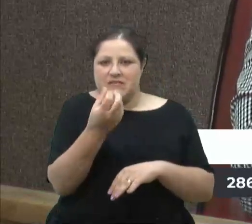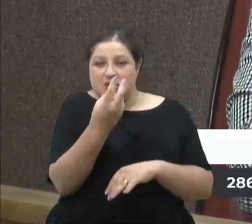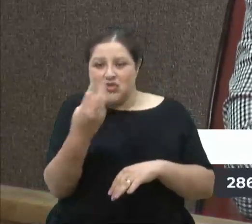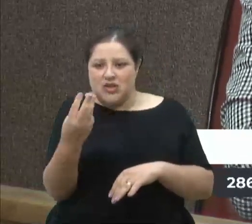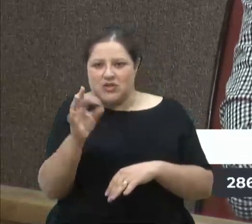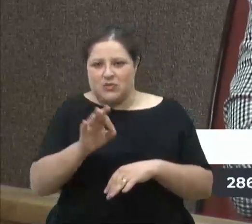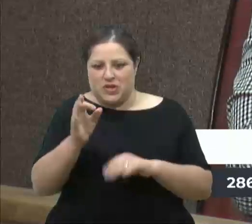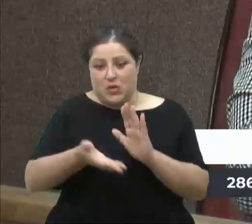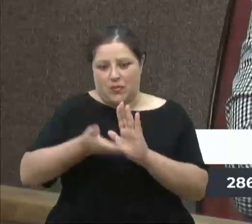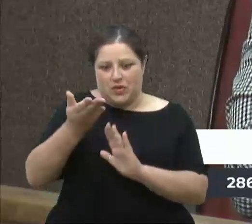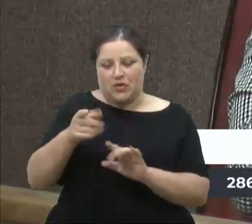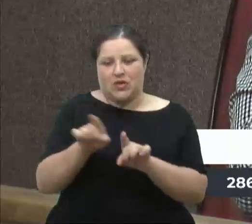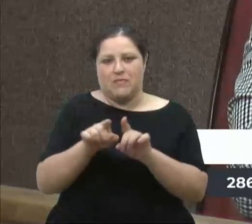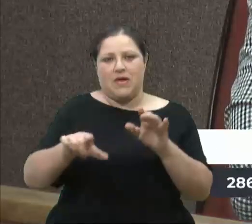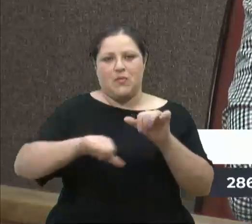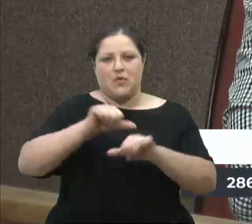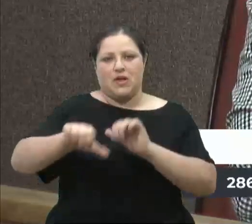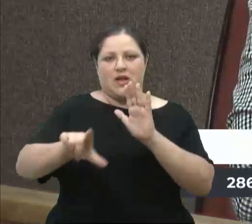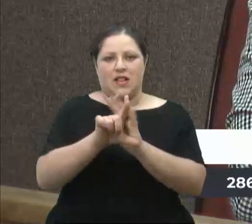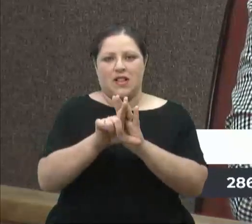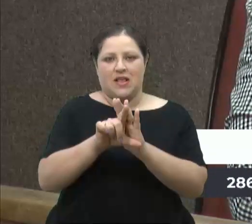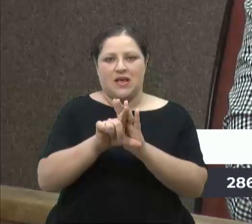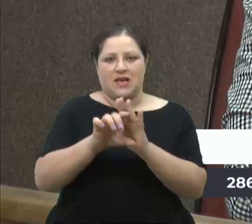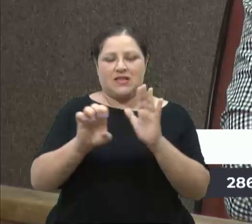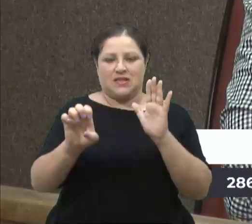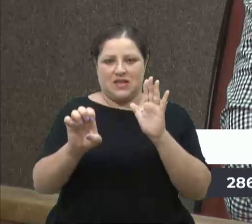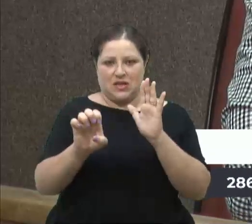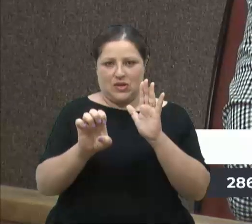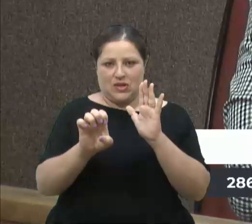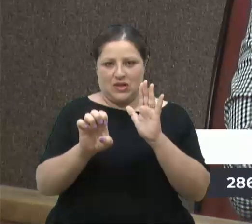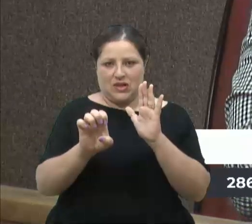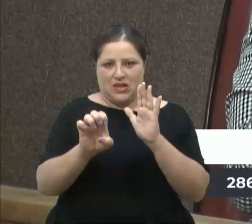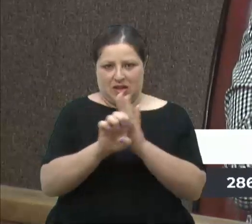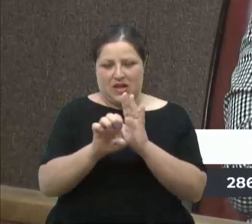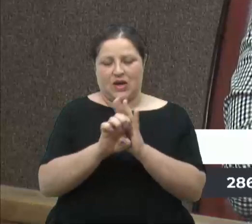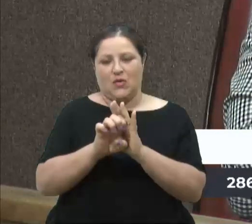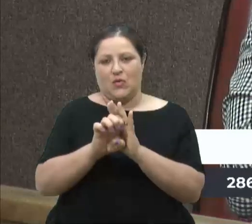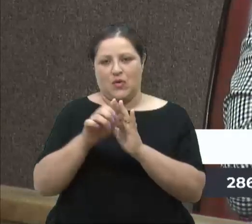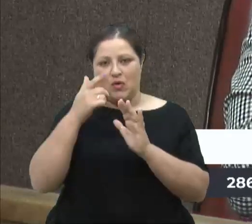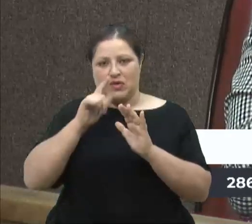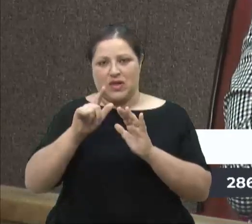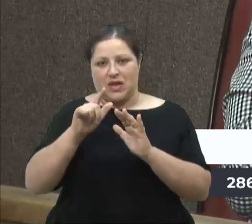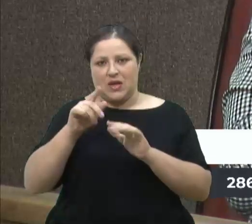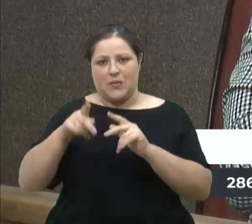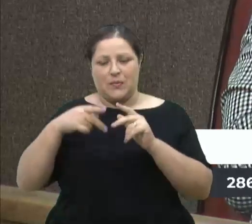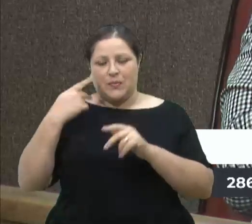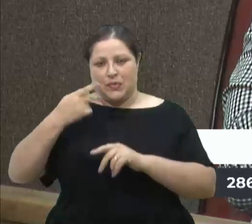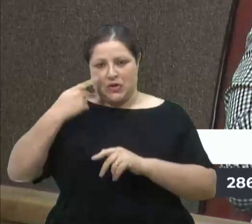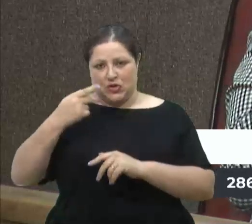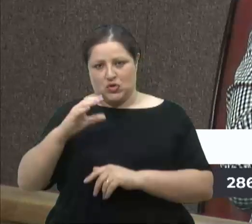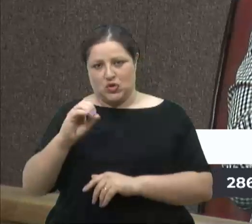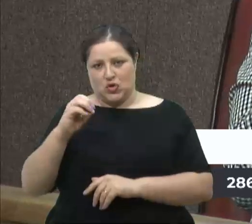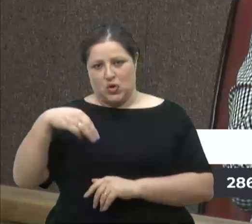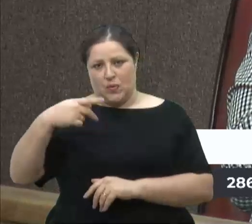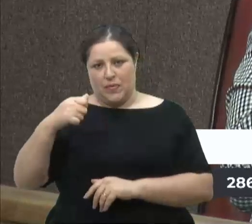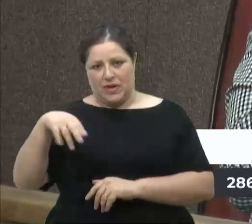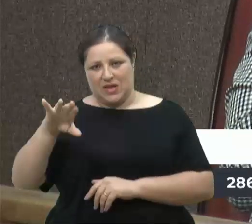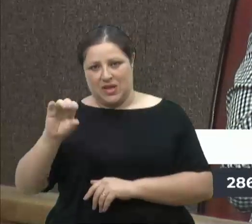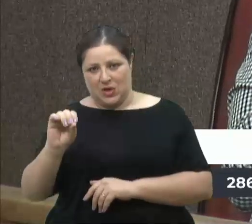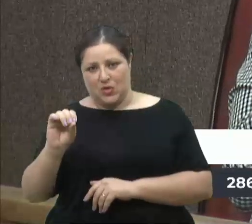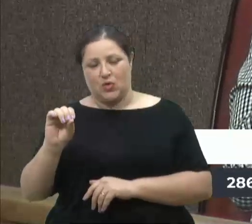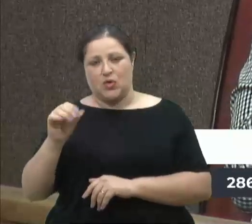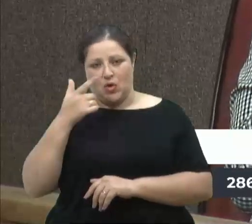para acomodar os políticos companheiros Eles mudaram a lei do saneamento agora que ia levar água